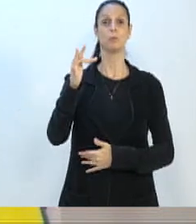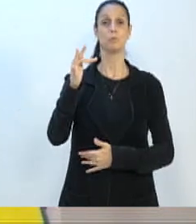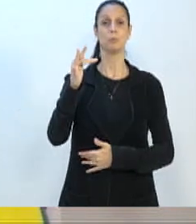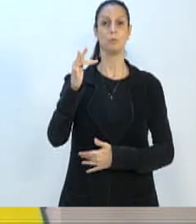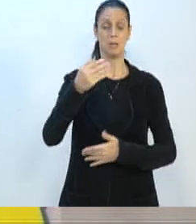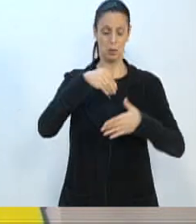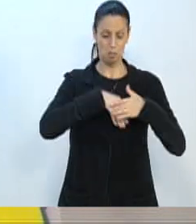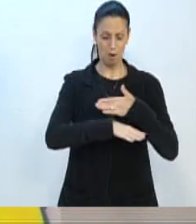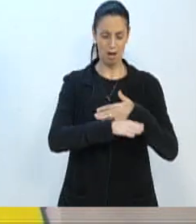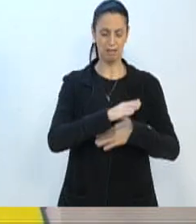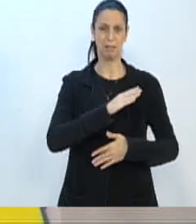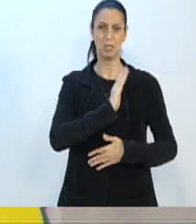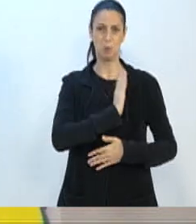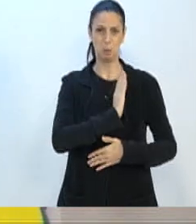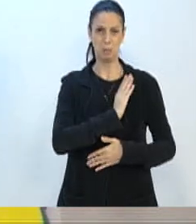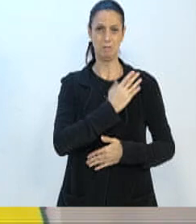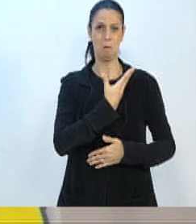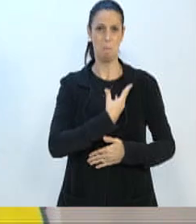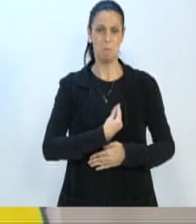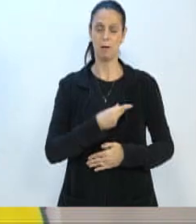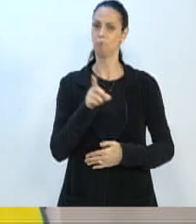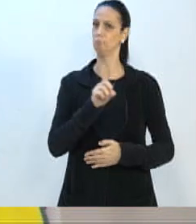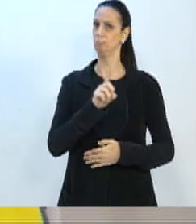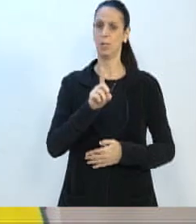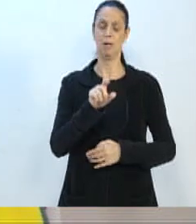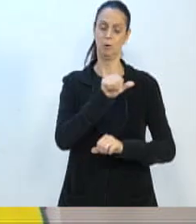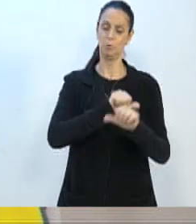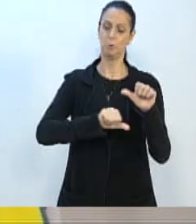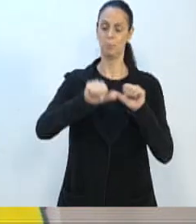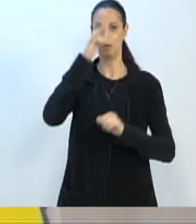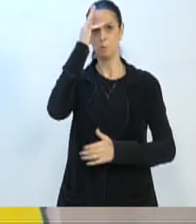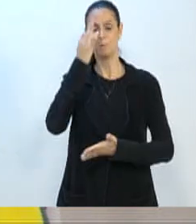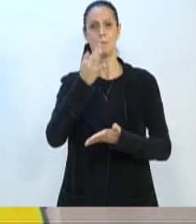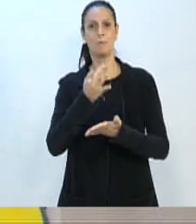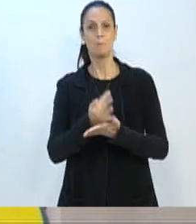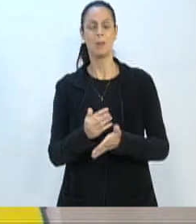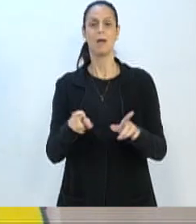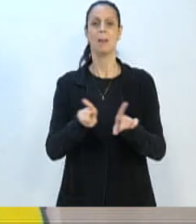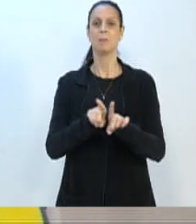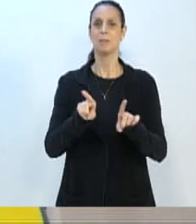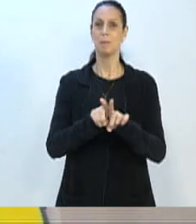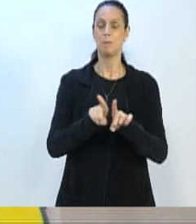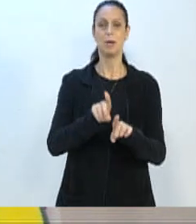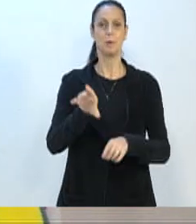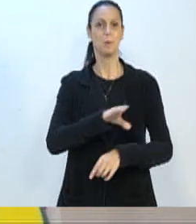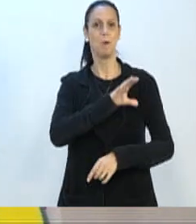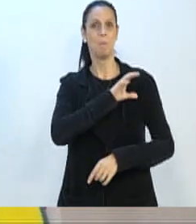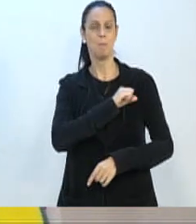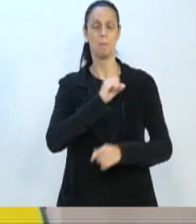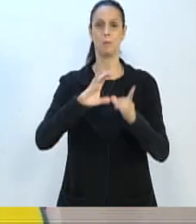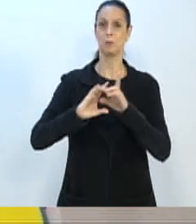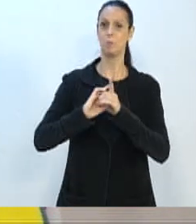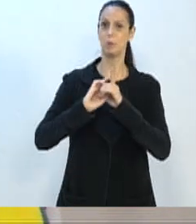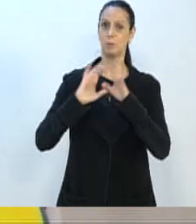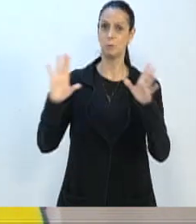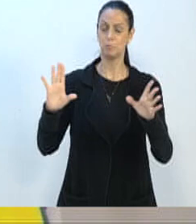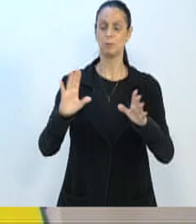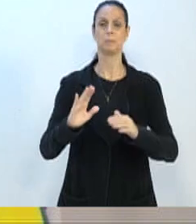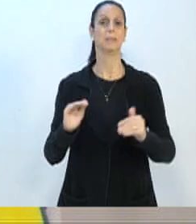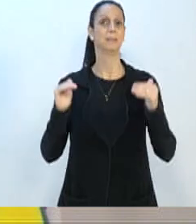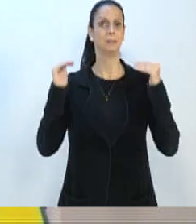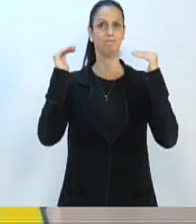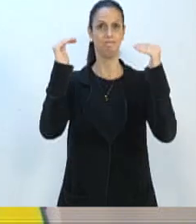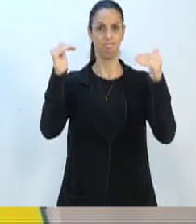rancor com fé com amor com republicanismo com democracia acima de tudo